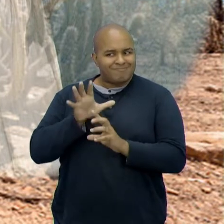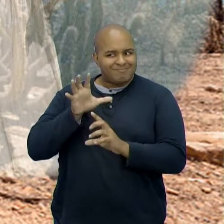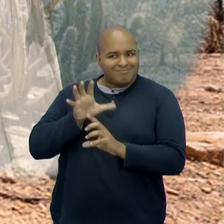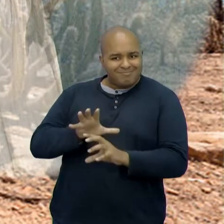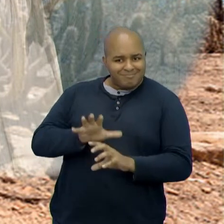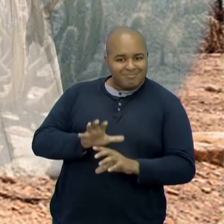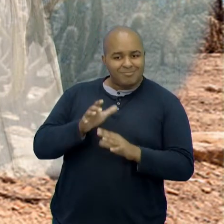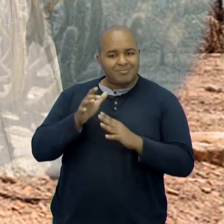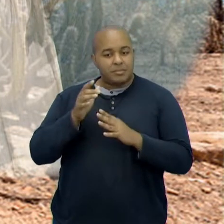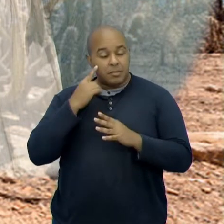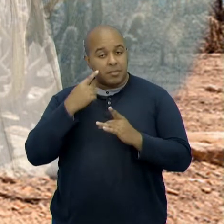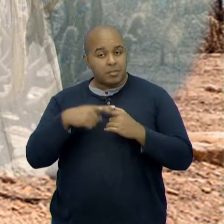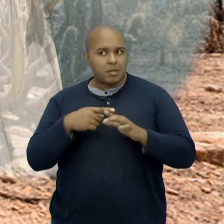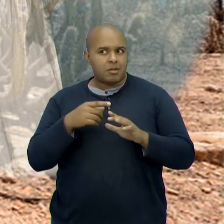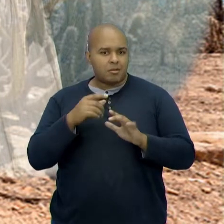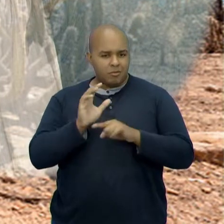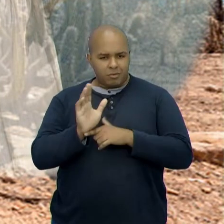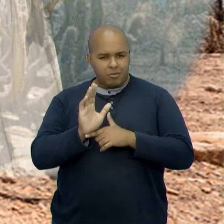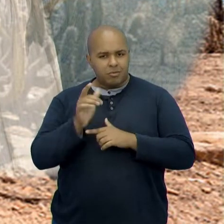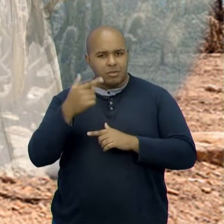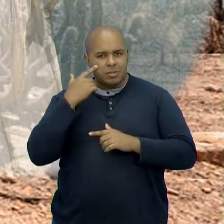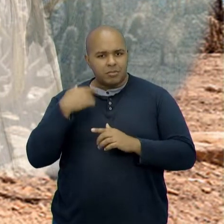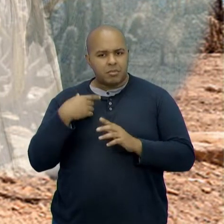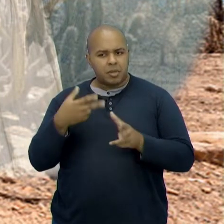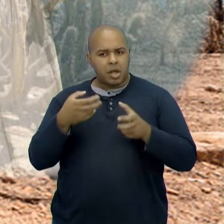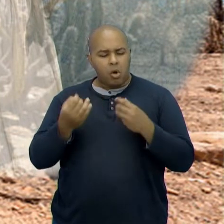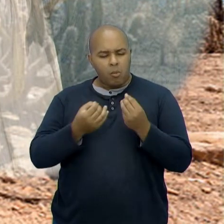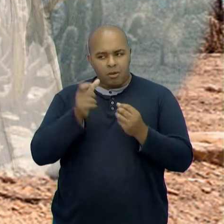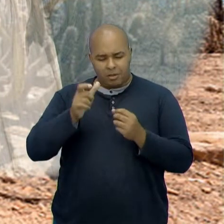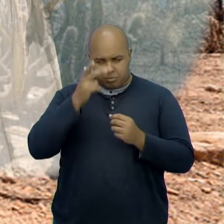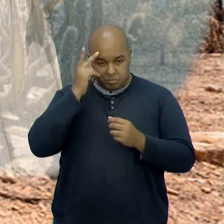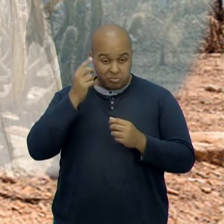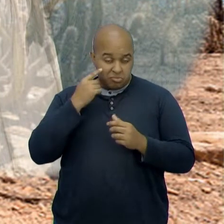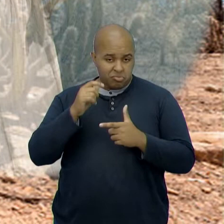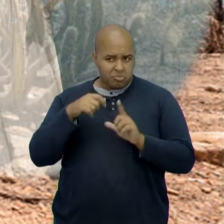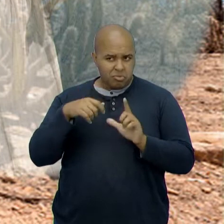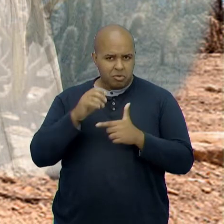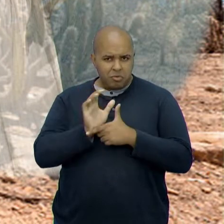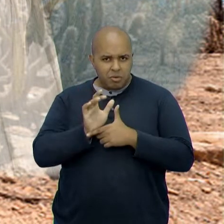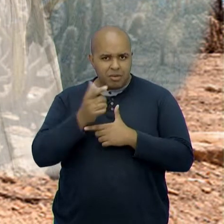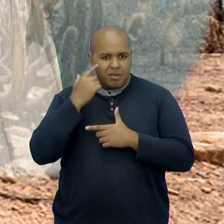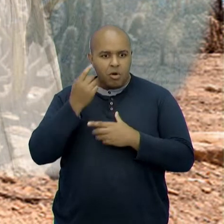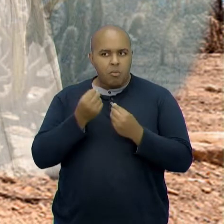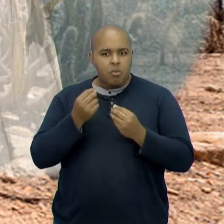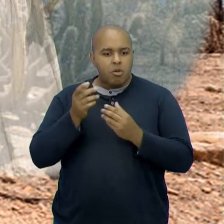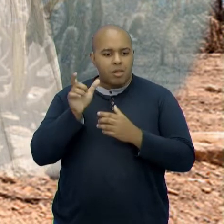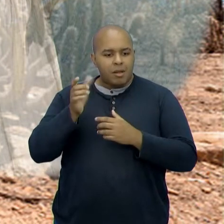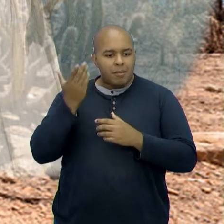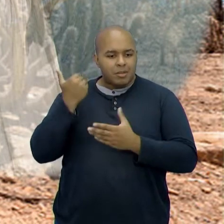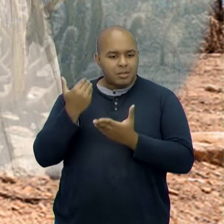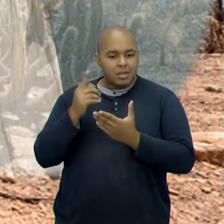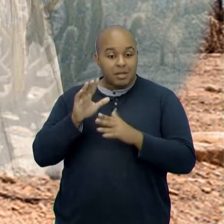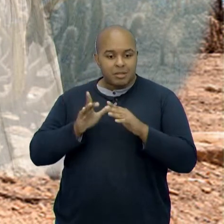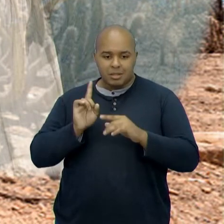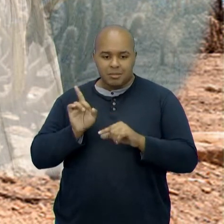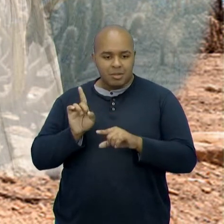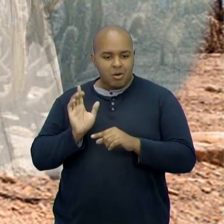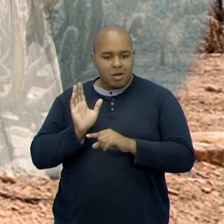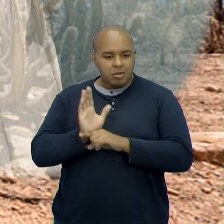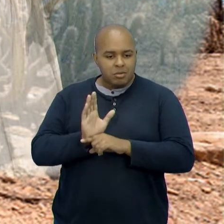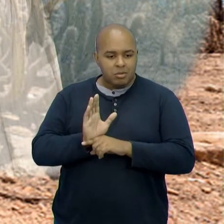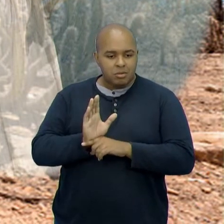porque no filme vocês percebem como, quem assistir ao filme vai perceber como que a República, além de não